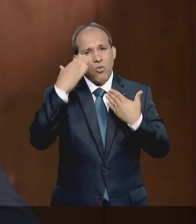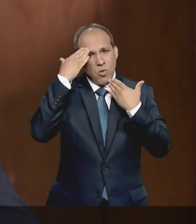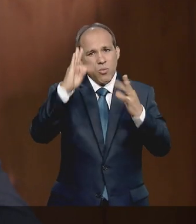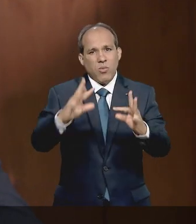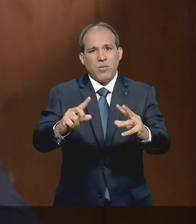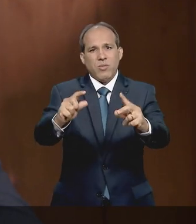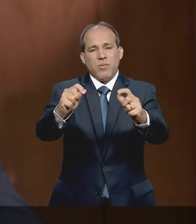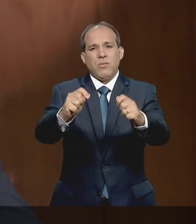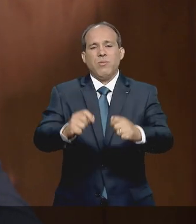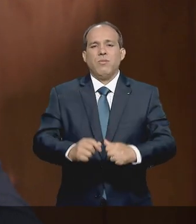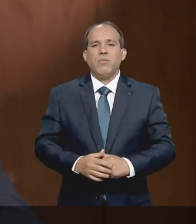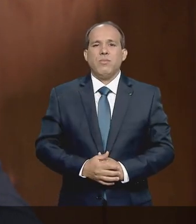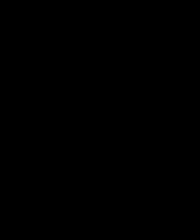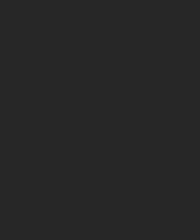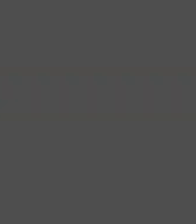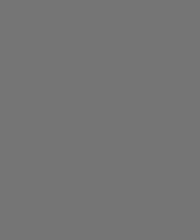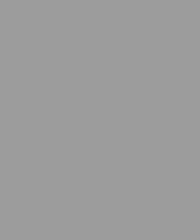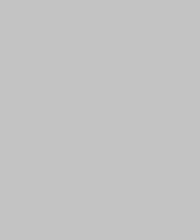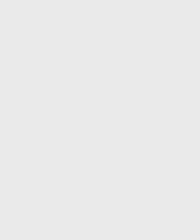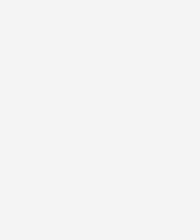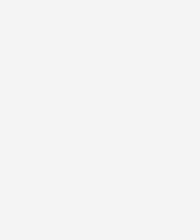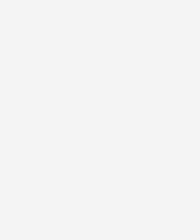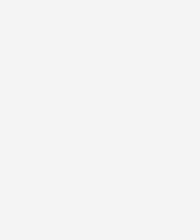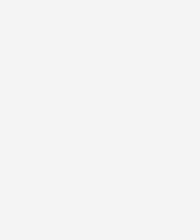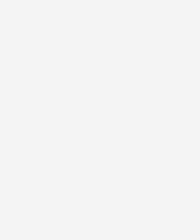Muito obrigado a todos